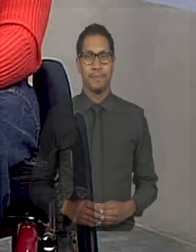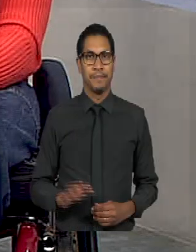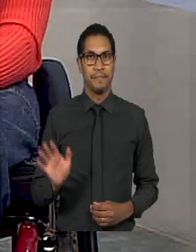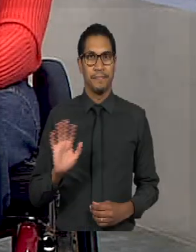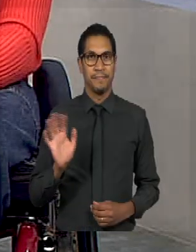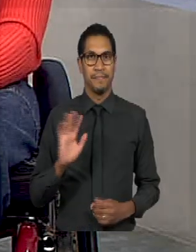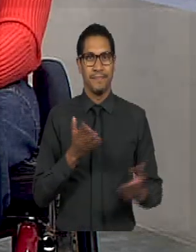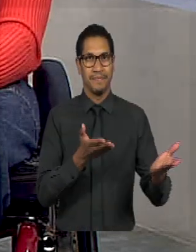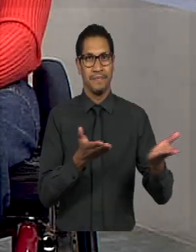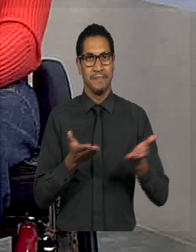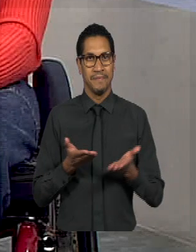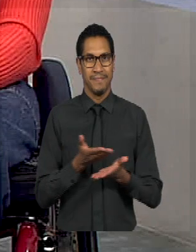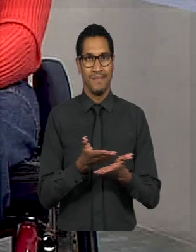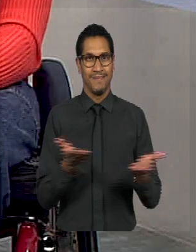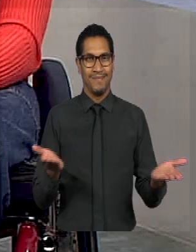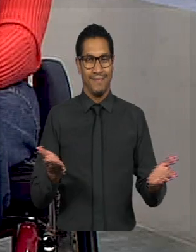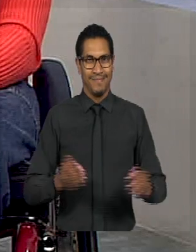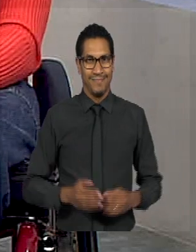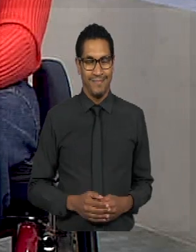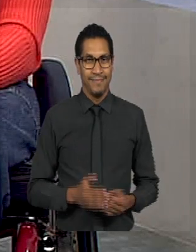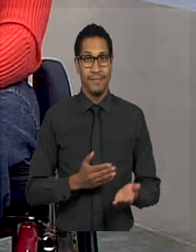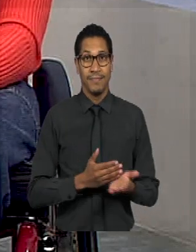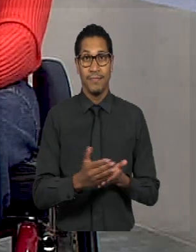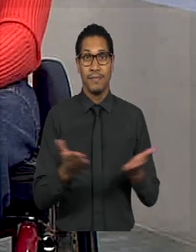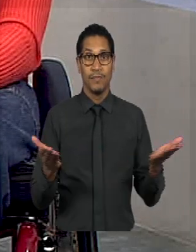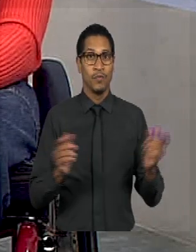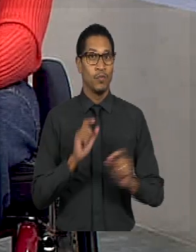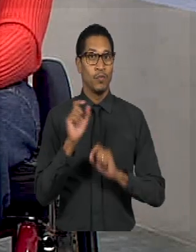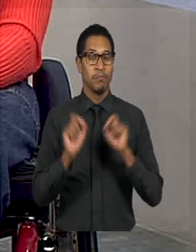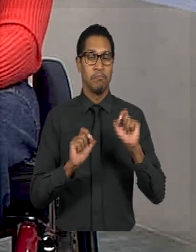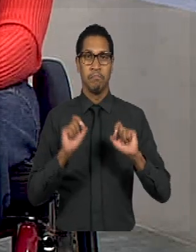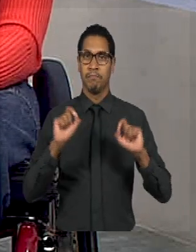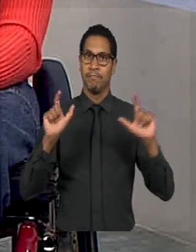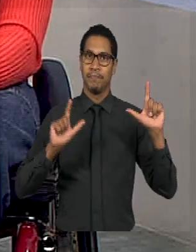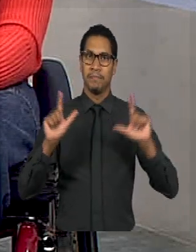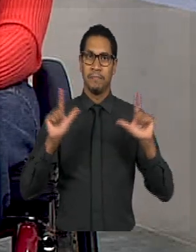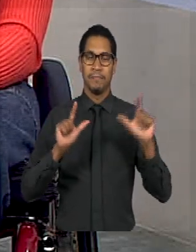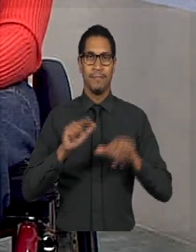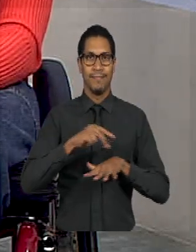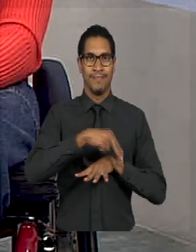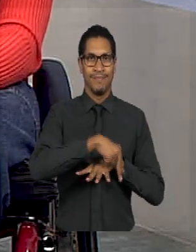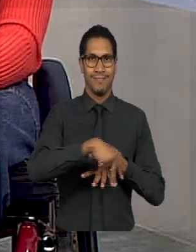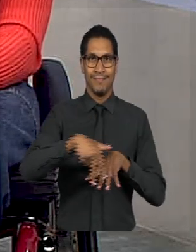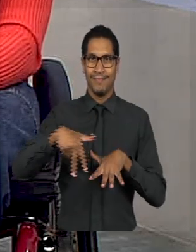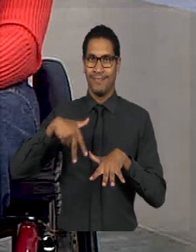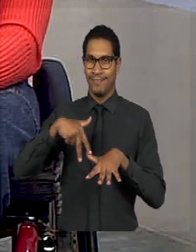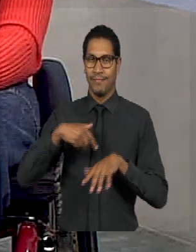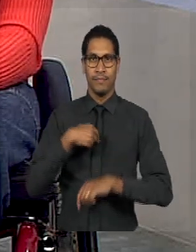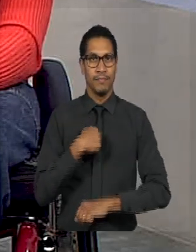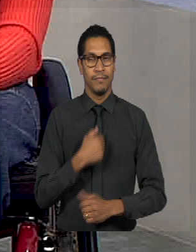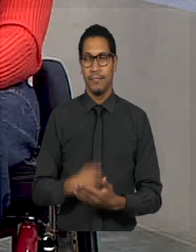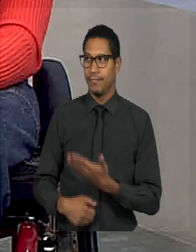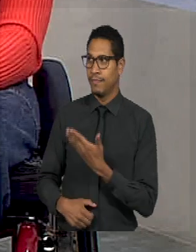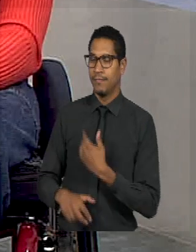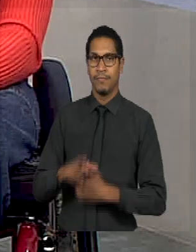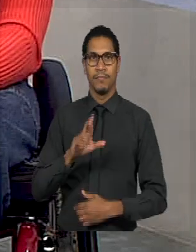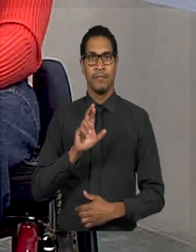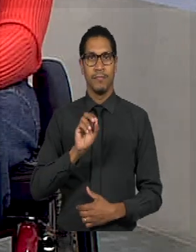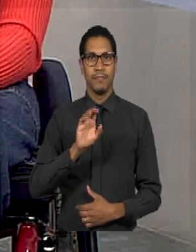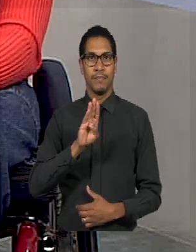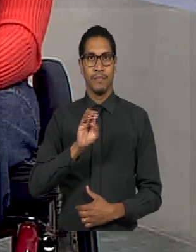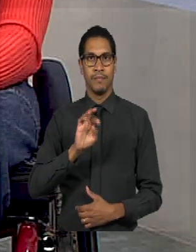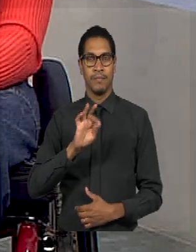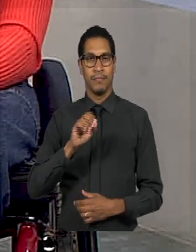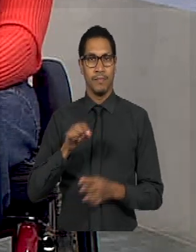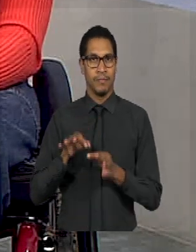Olá, sejam todos muito bem-vindos. Começa agora mais um programa Diversidade. Eu sou o Roberto Rios, um homem de